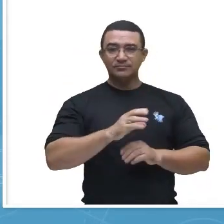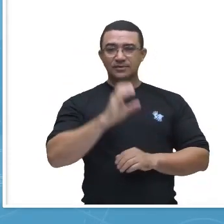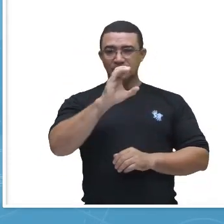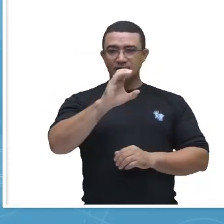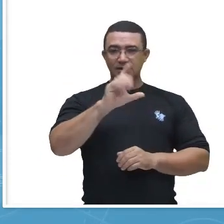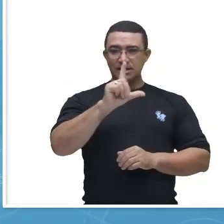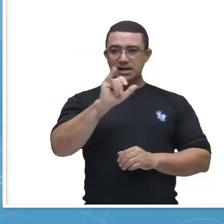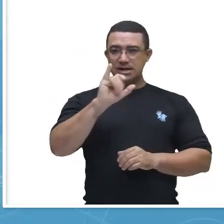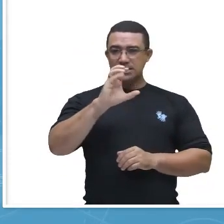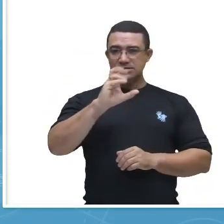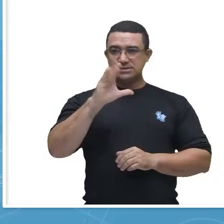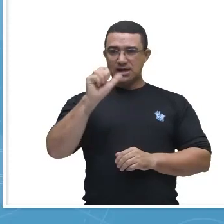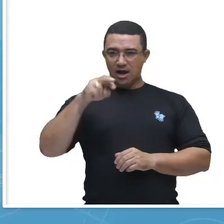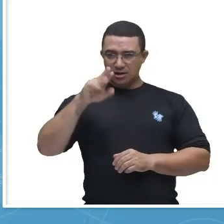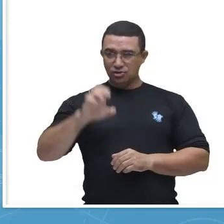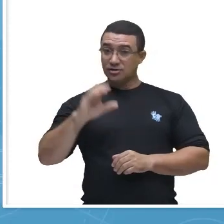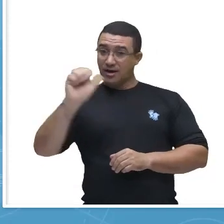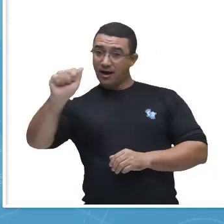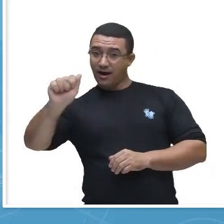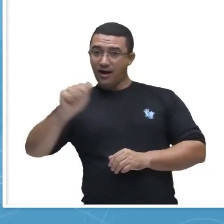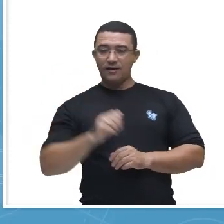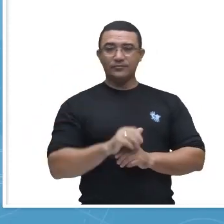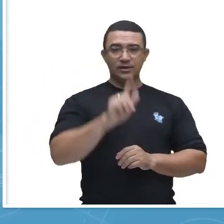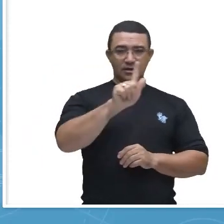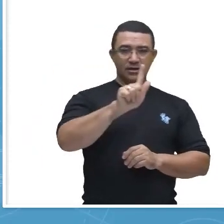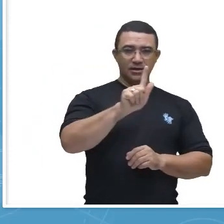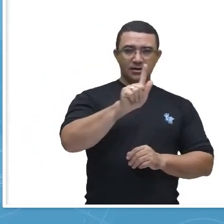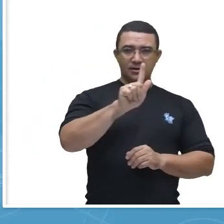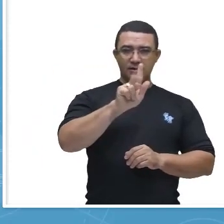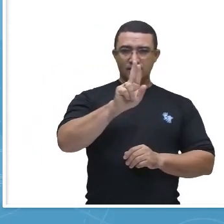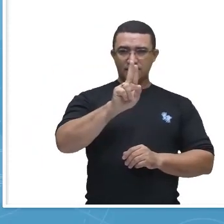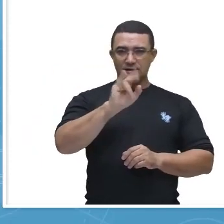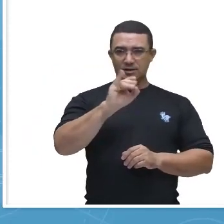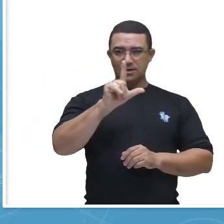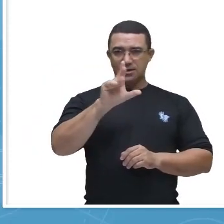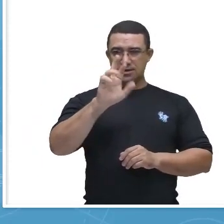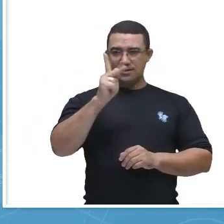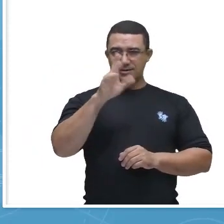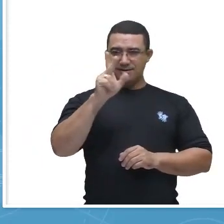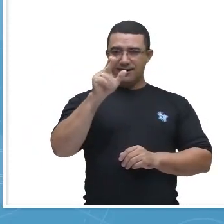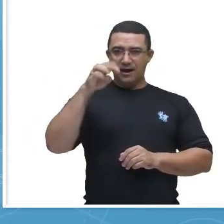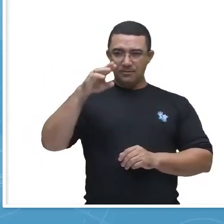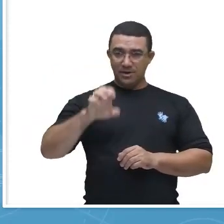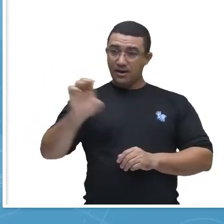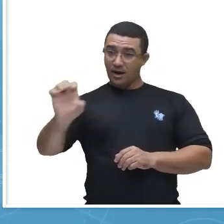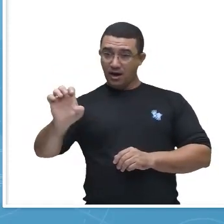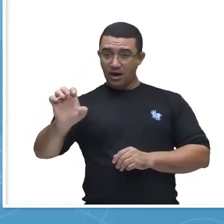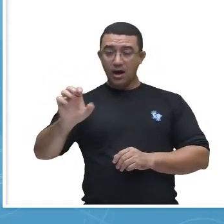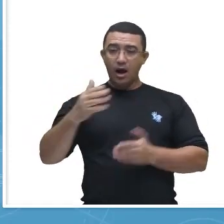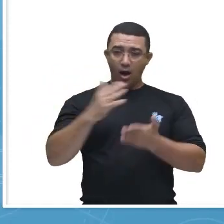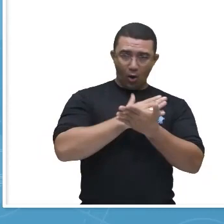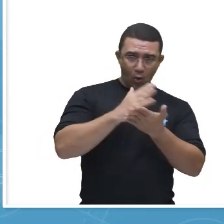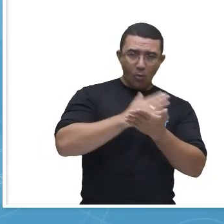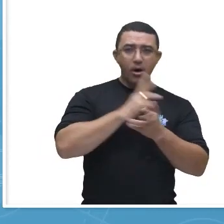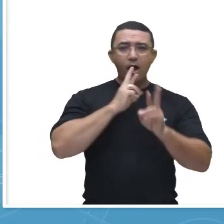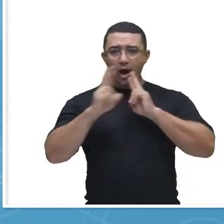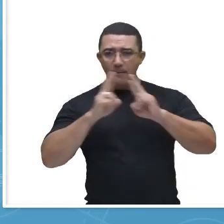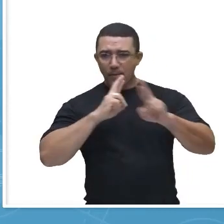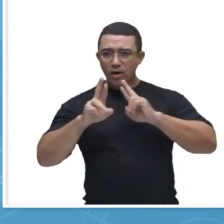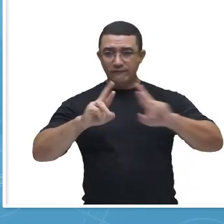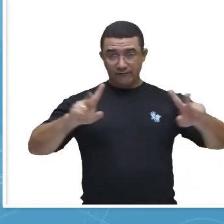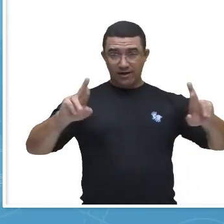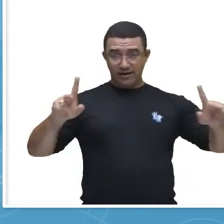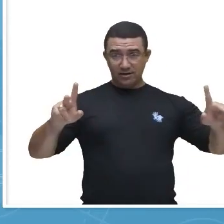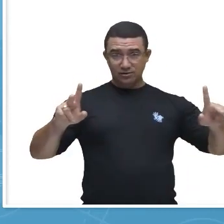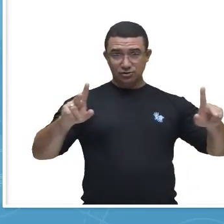A, o Guilherme colocou letra E. Então, algumas respostas aí diferentes, né? Geiva, letra D,